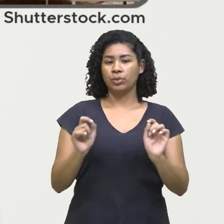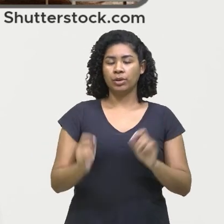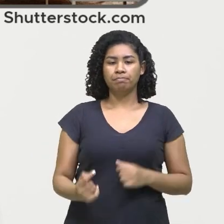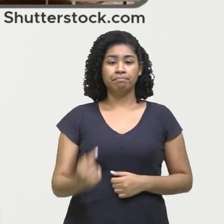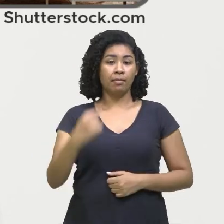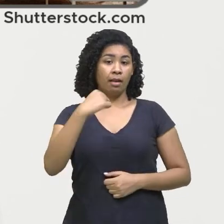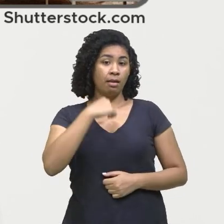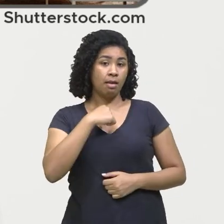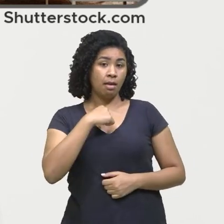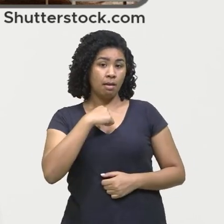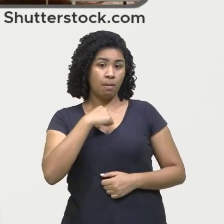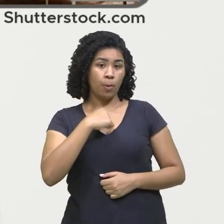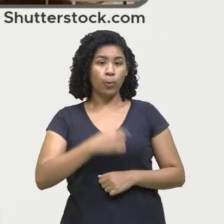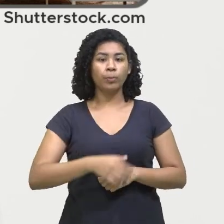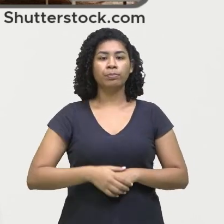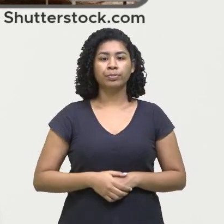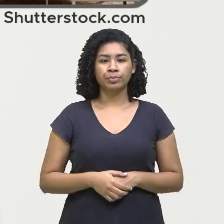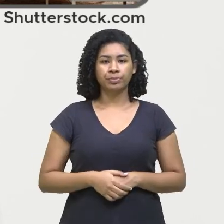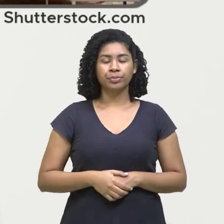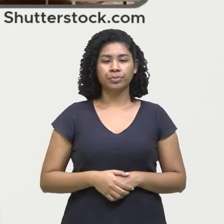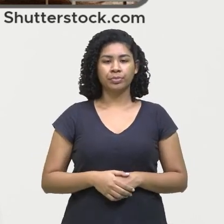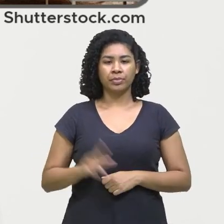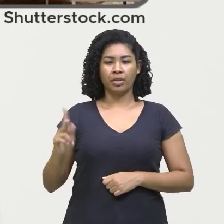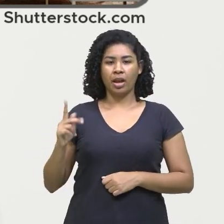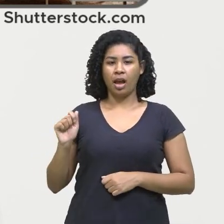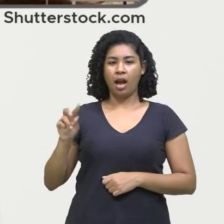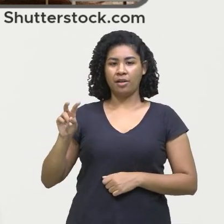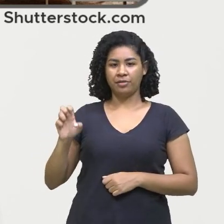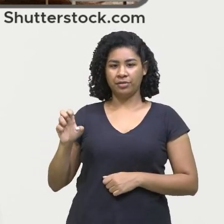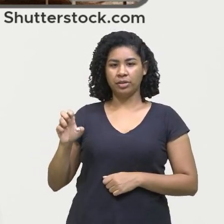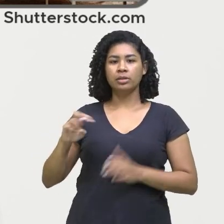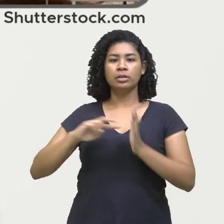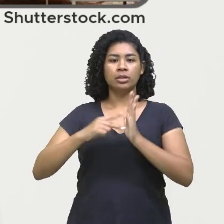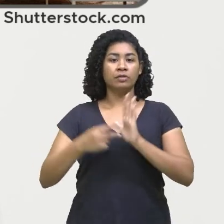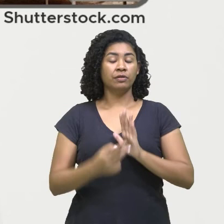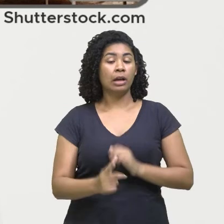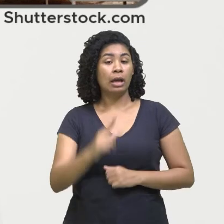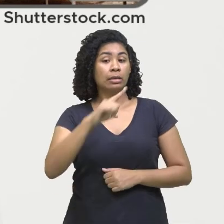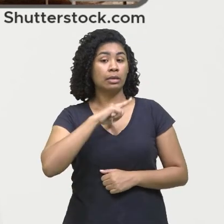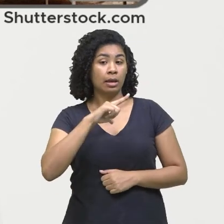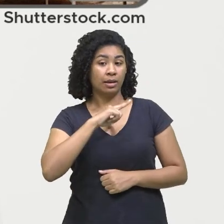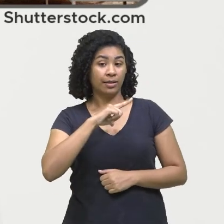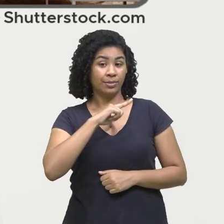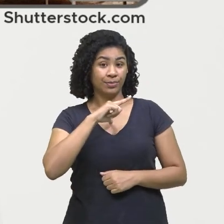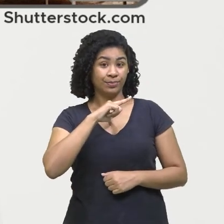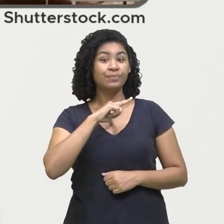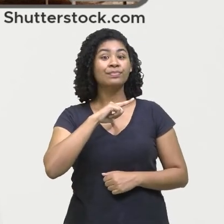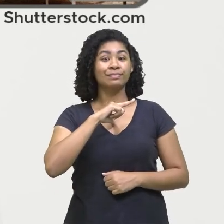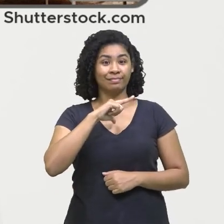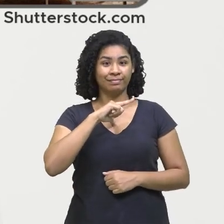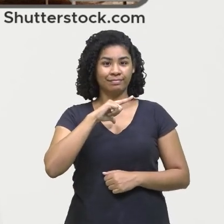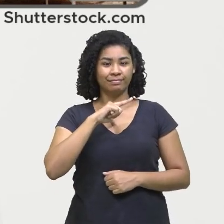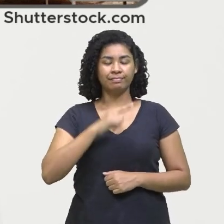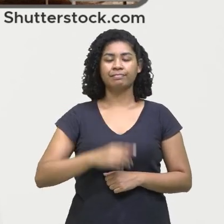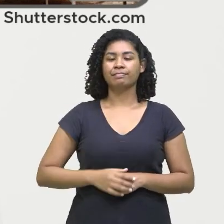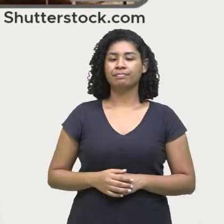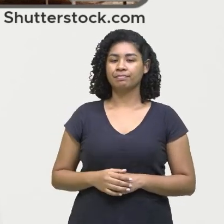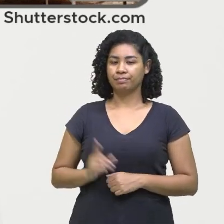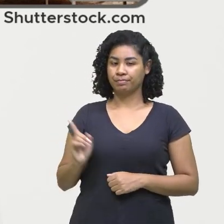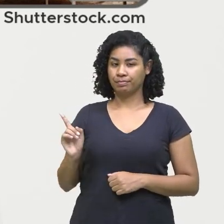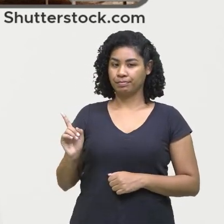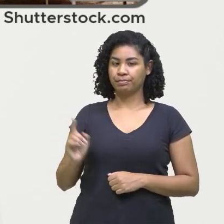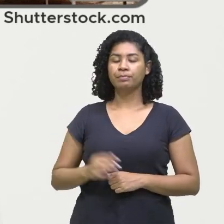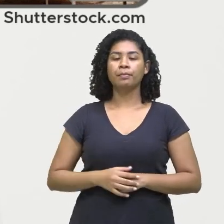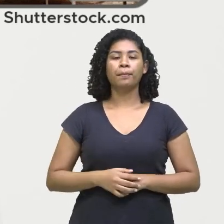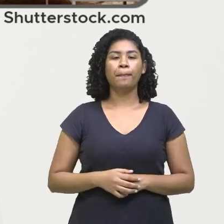Eu. Olha o verbo have, né? Que é o verbo ter ou possuir. Eu, conjugando com eu, tenho, certo? I have. Eu